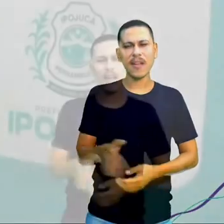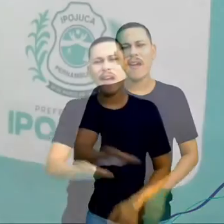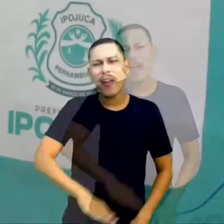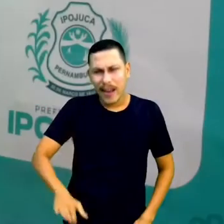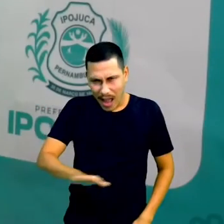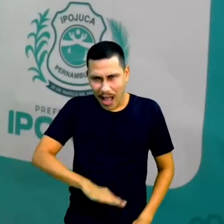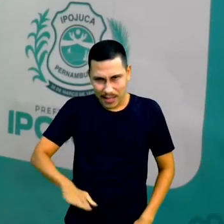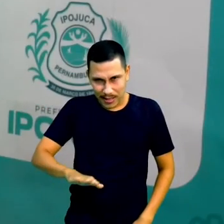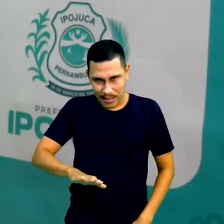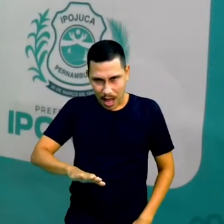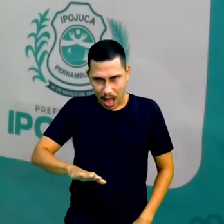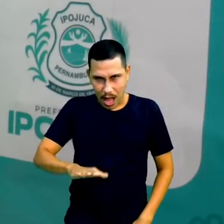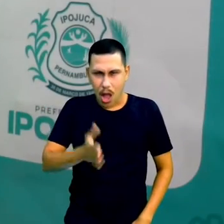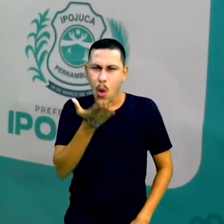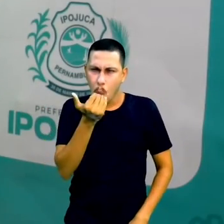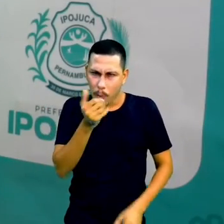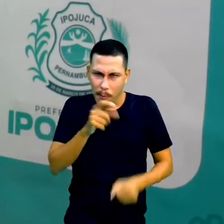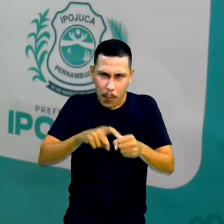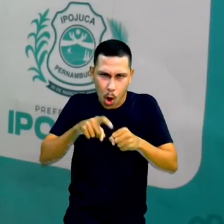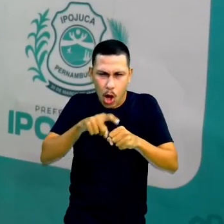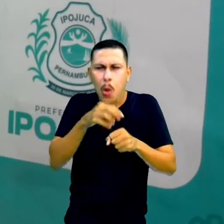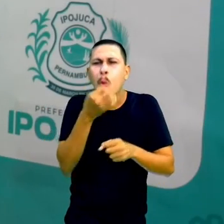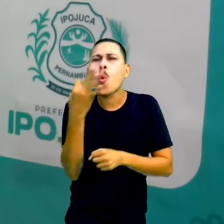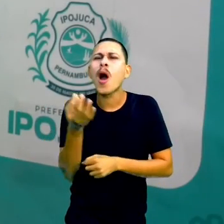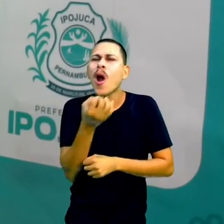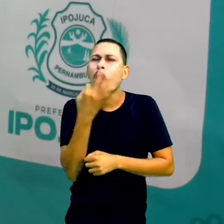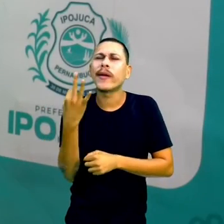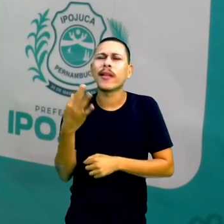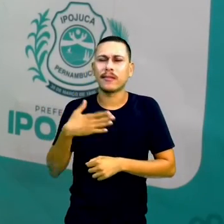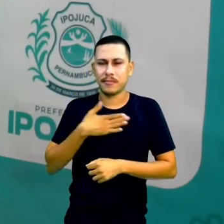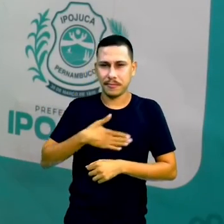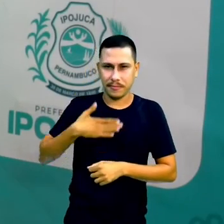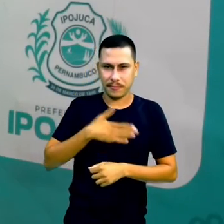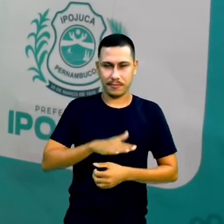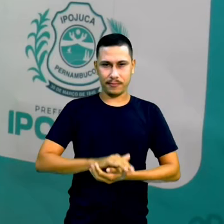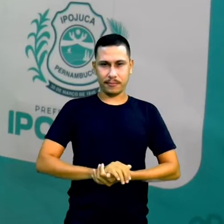crianças gostam de comer morangos? Vamos lá.